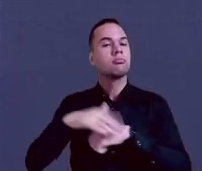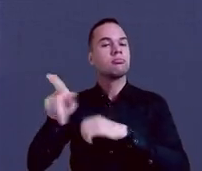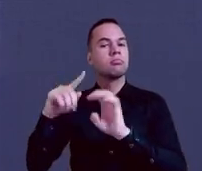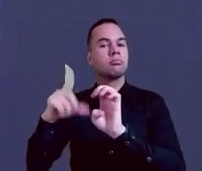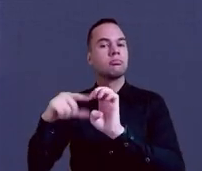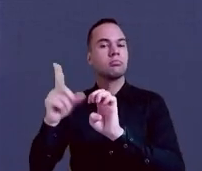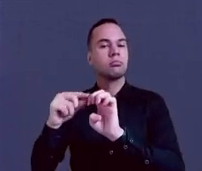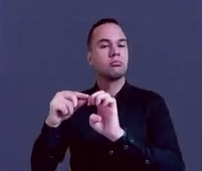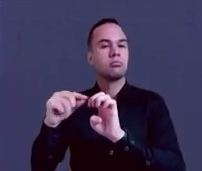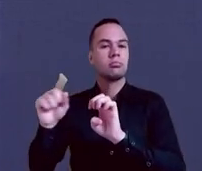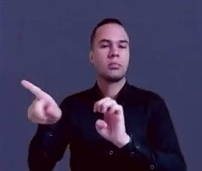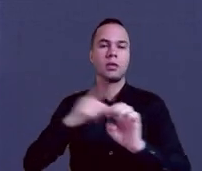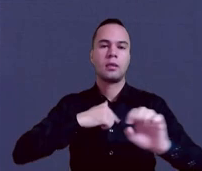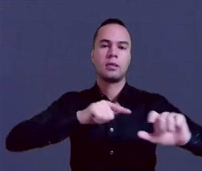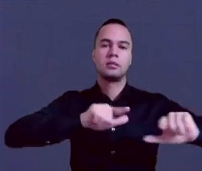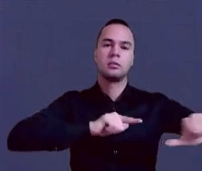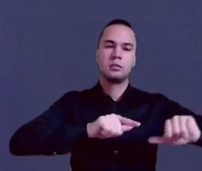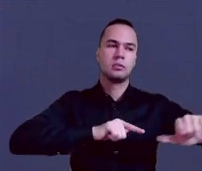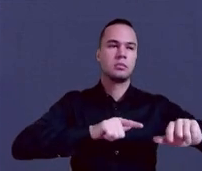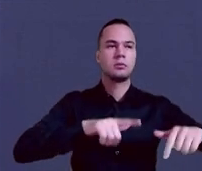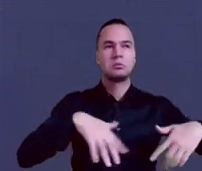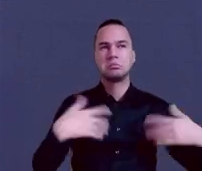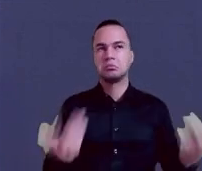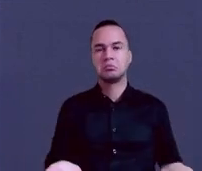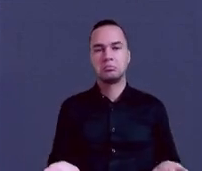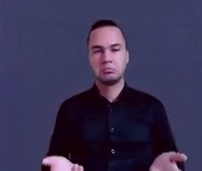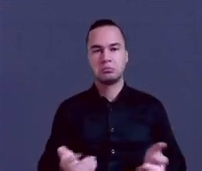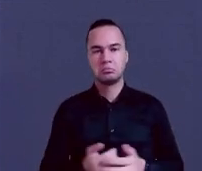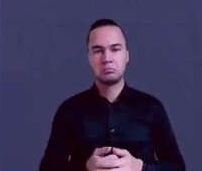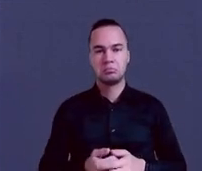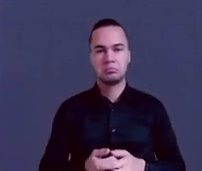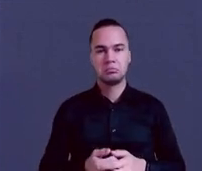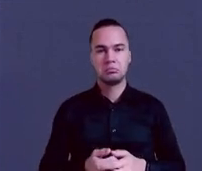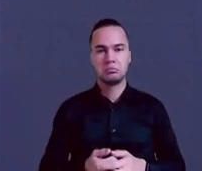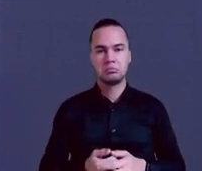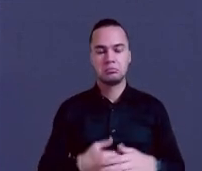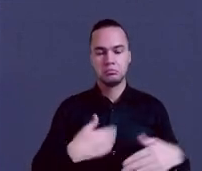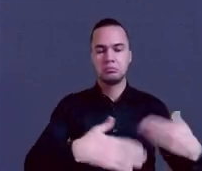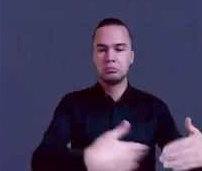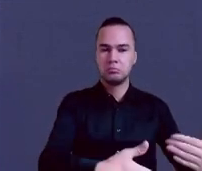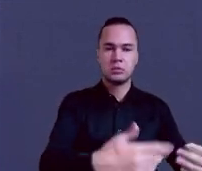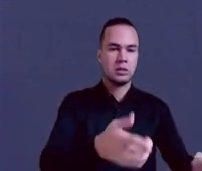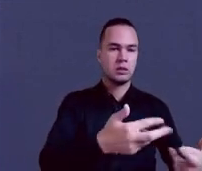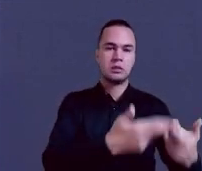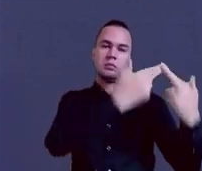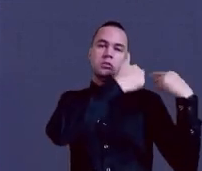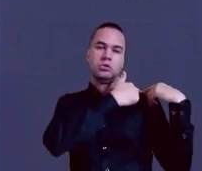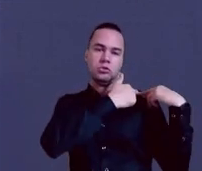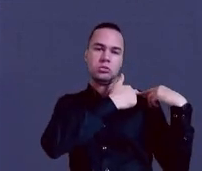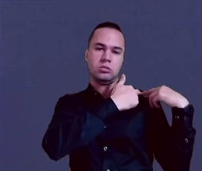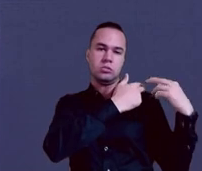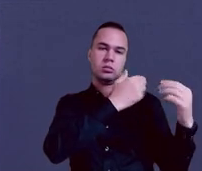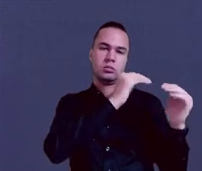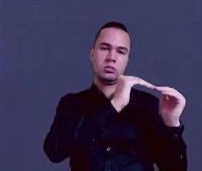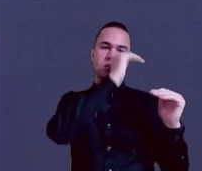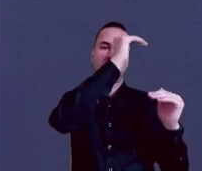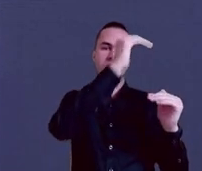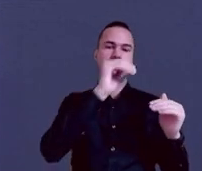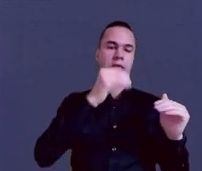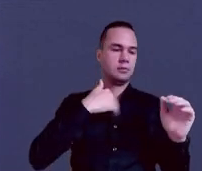carreira ou deixar uma eventualmente uma posição executiva para empreender né